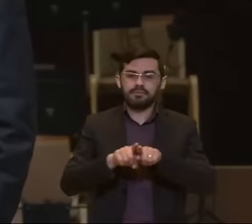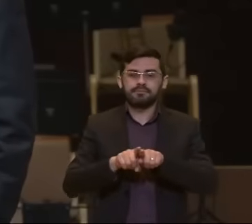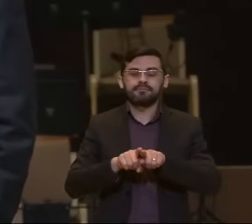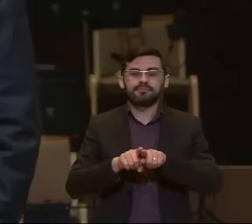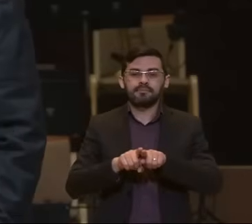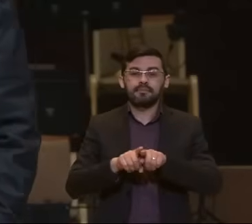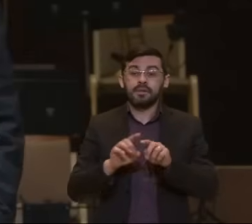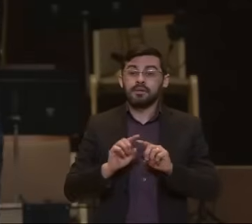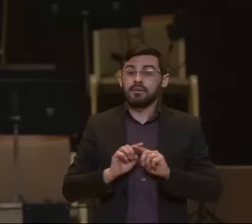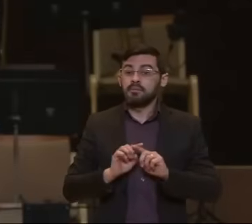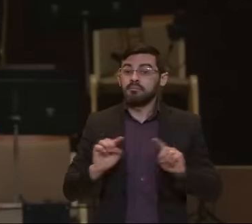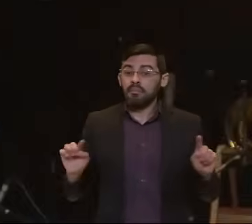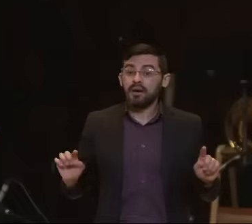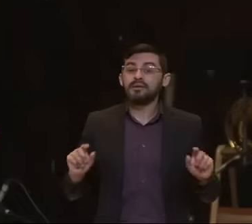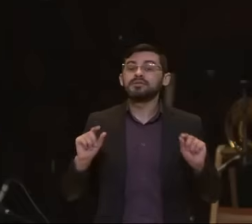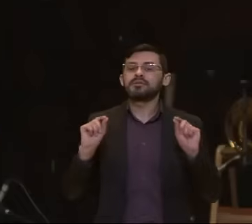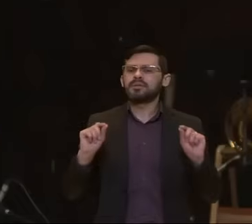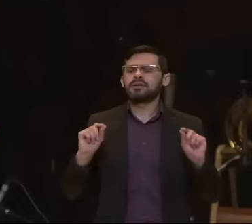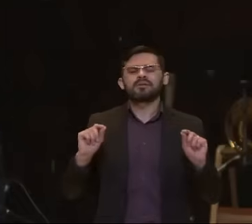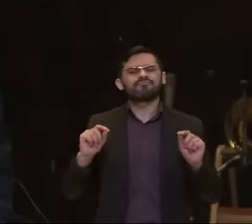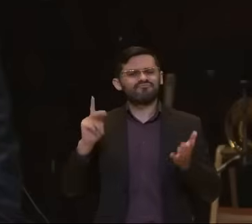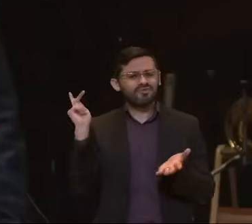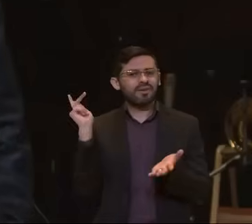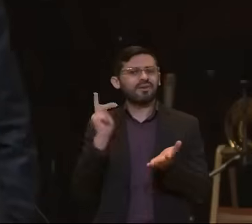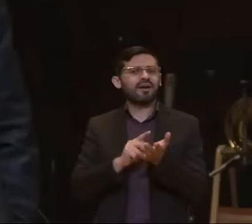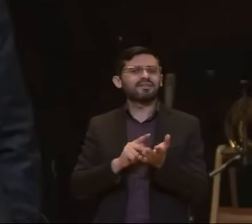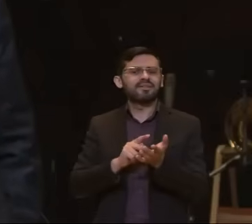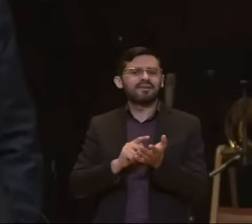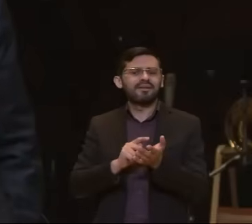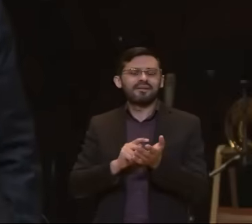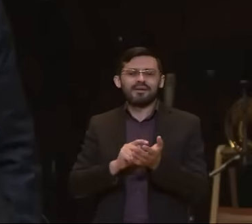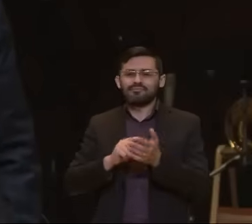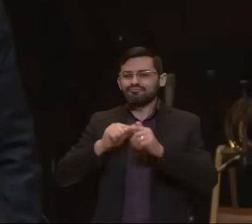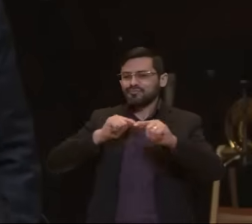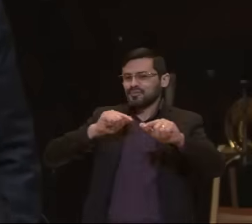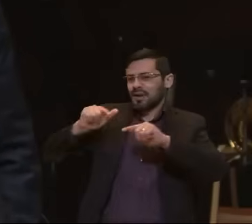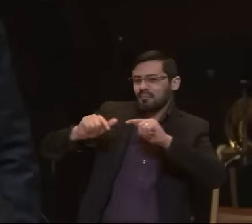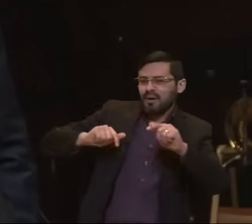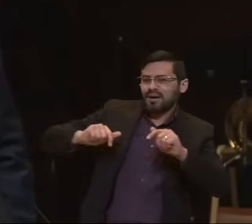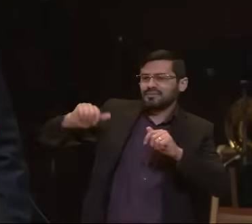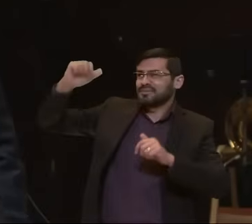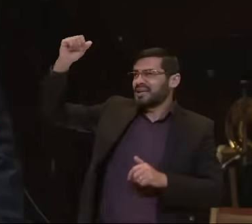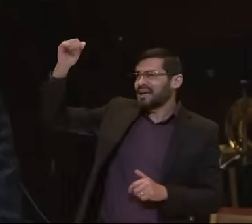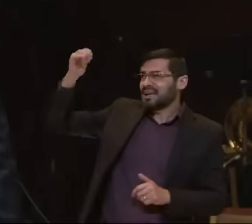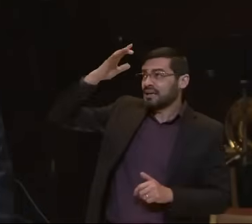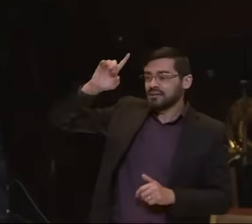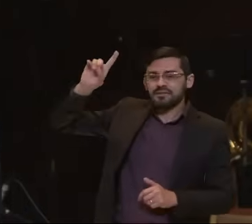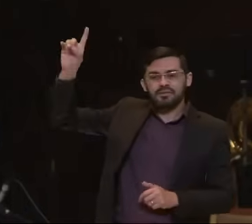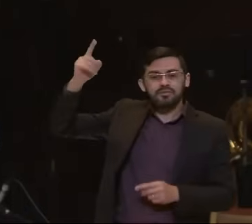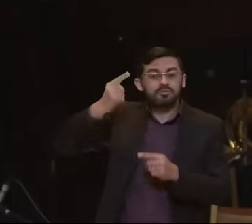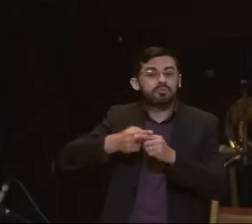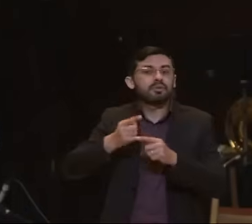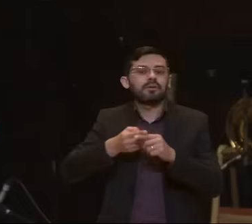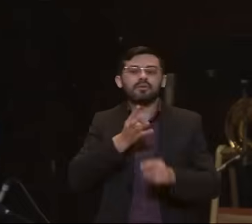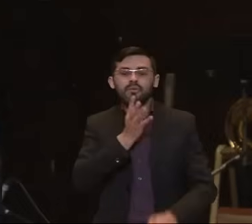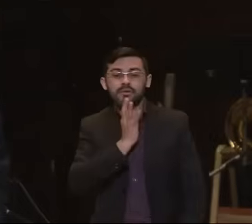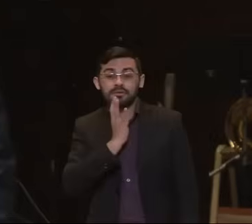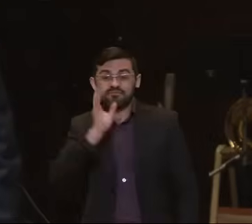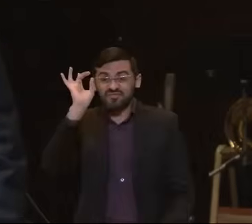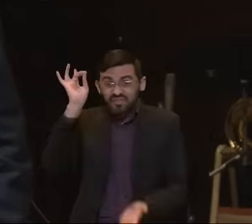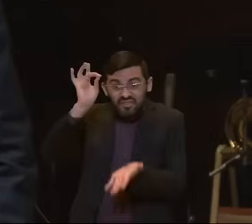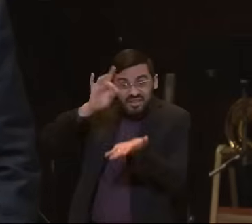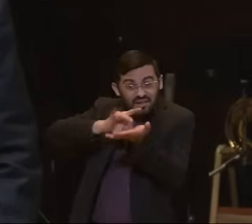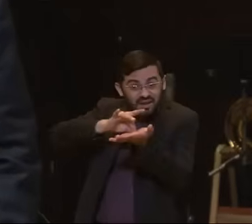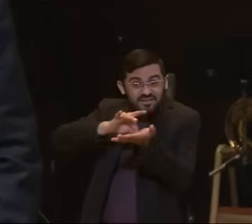Mas essa é a obra tremenda da graça de Deus. Porque quando conhecemos essa verdade santa,